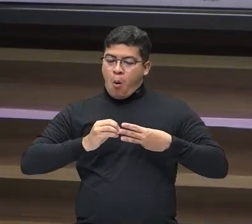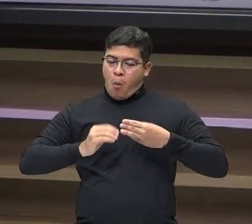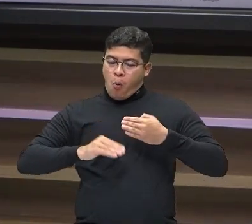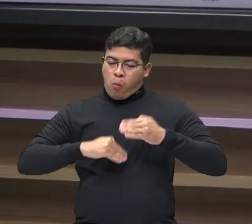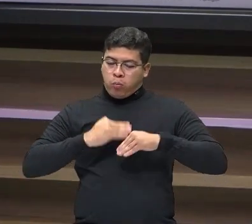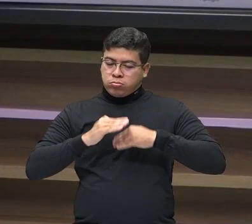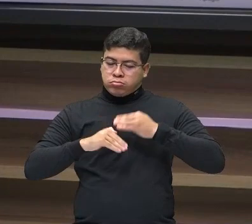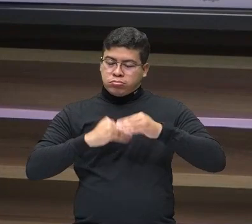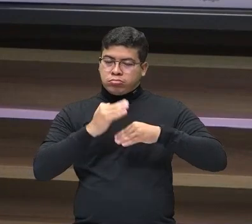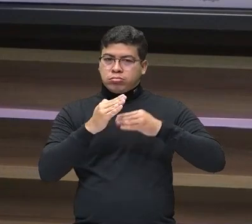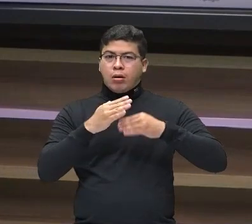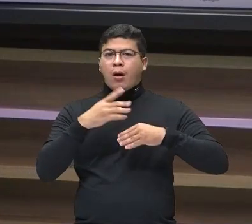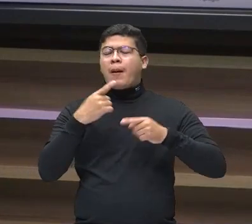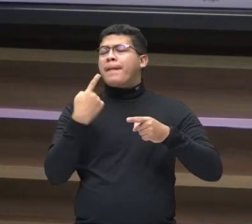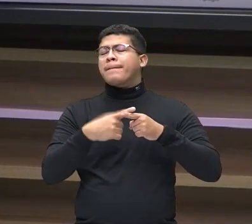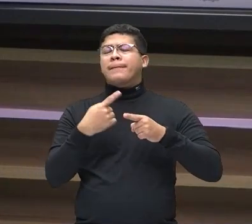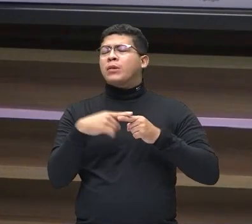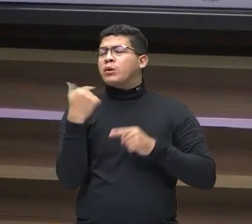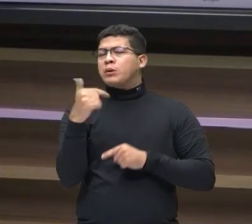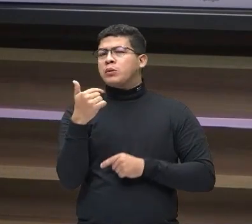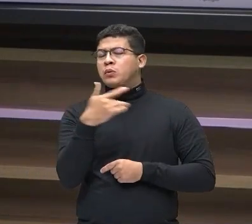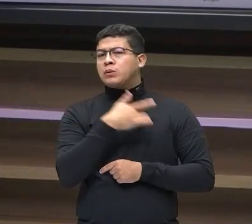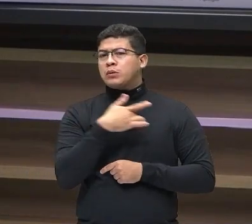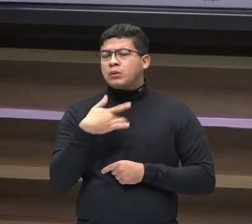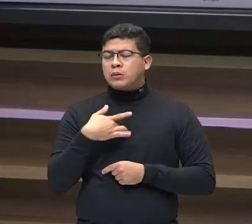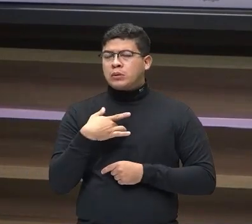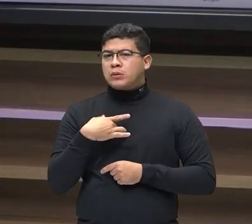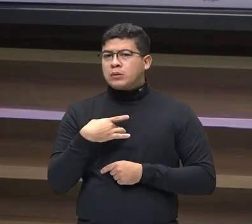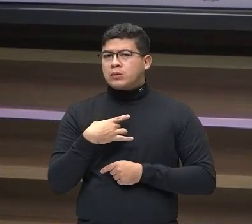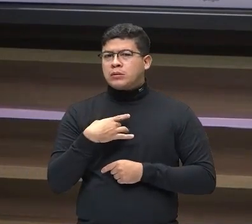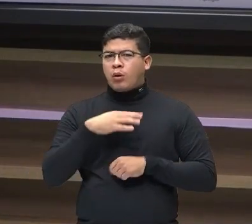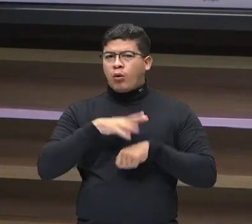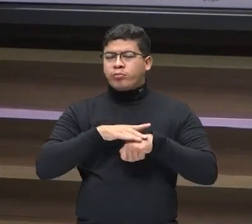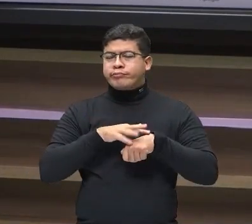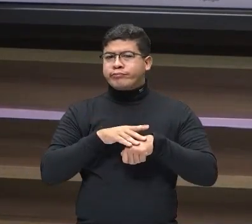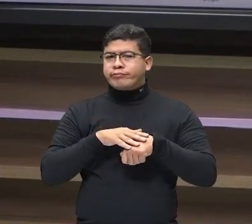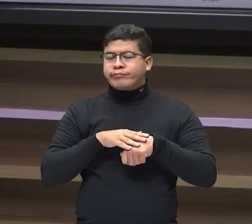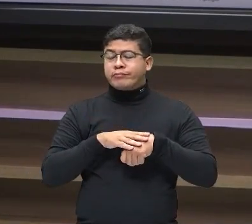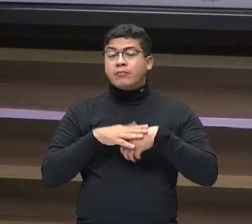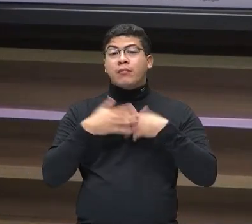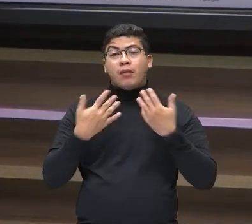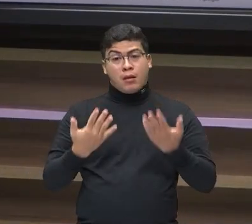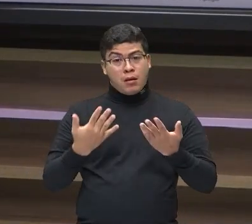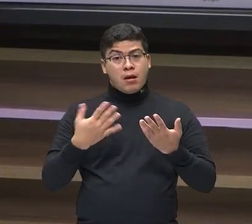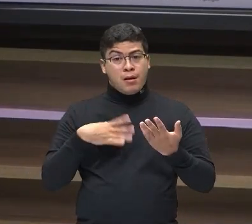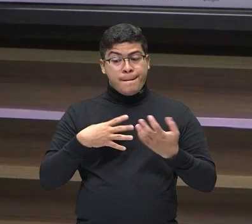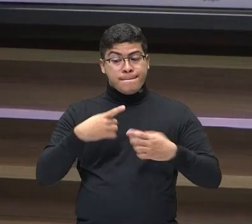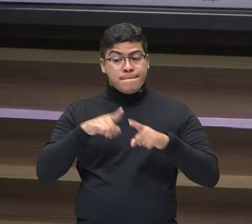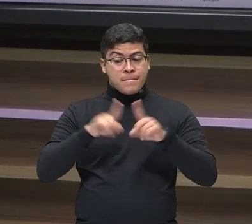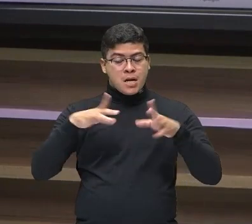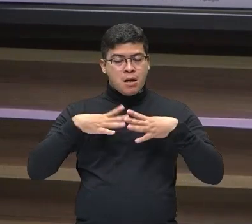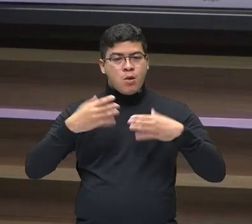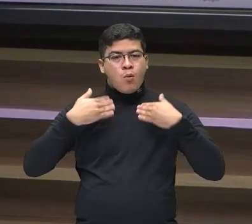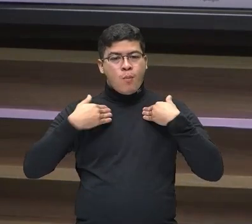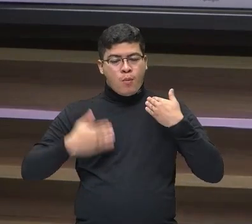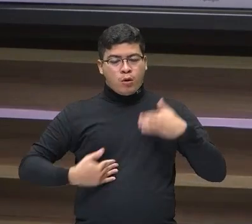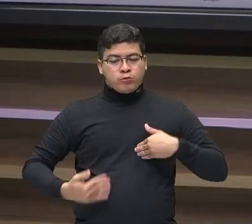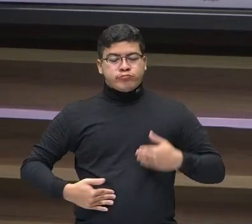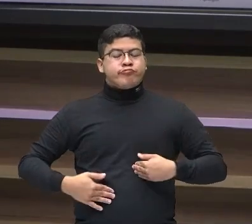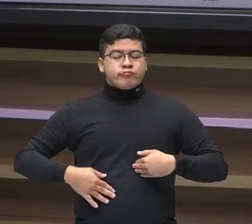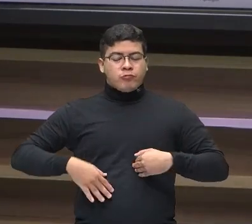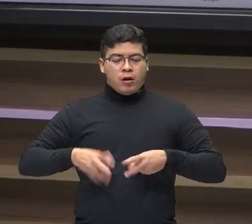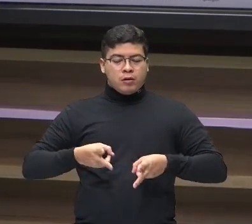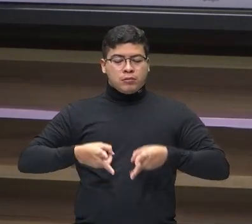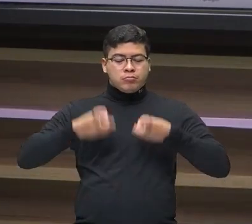eu não vou ficar doente? Porque o vírus não está ativo, né? Ele está inativado. Mas o meu organismo ele vai reconhecer aquela